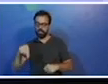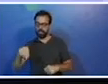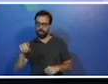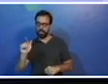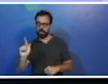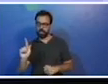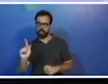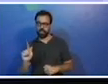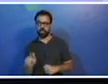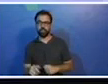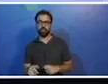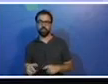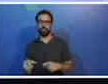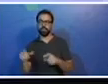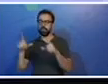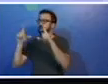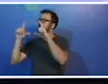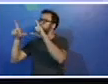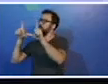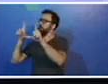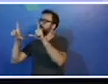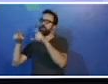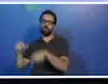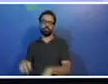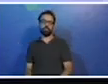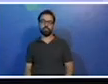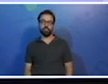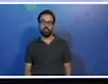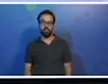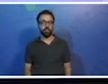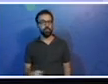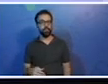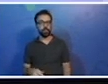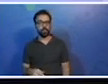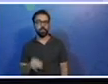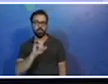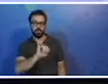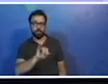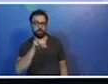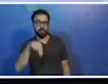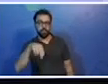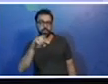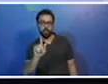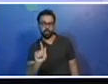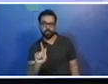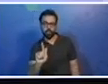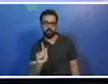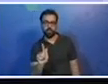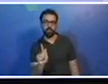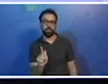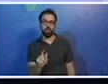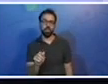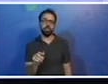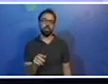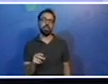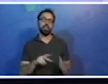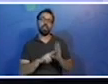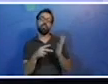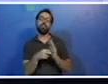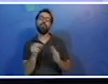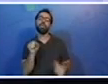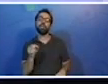TV. Ela está assistindo TV. Professor, então esse ing, ele significaria o